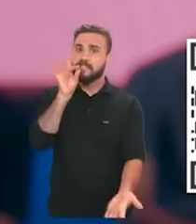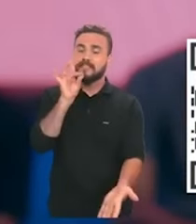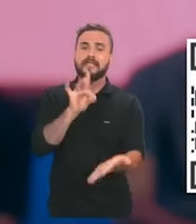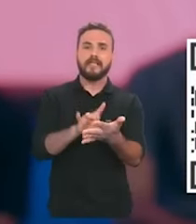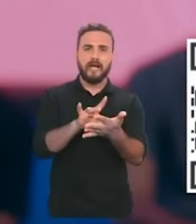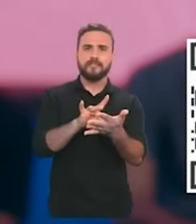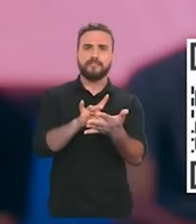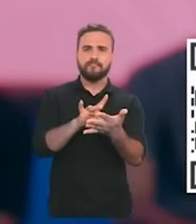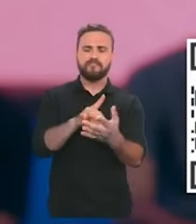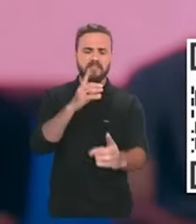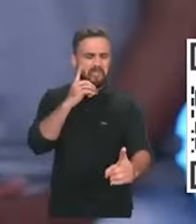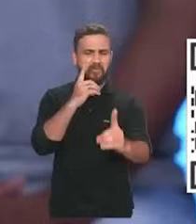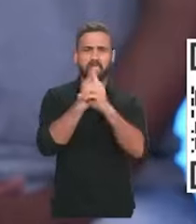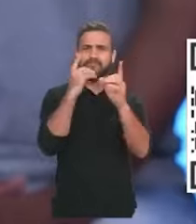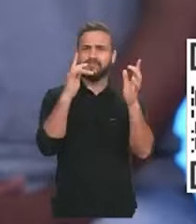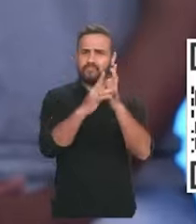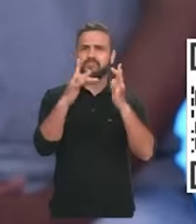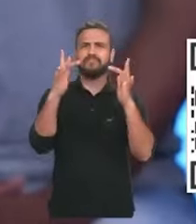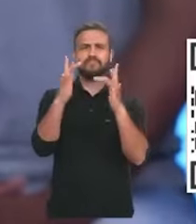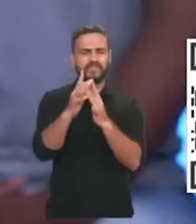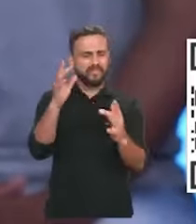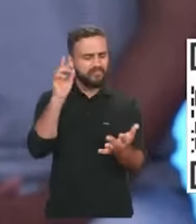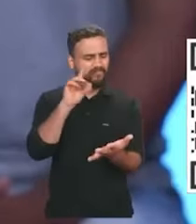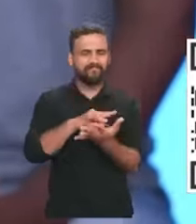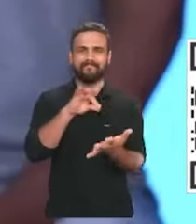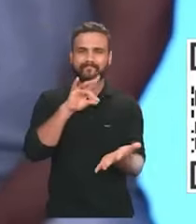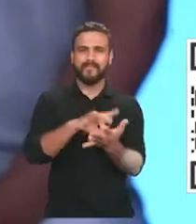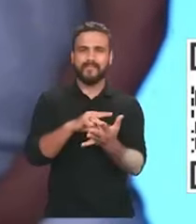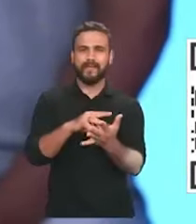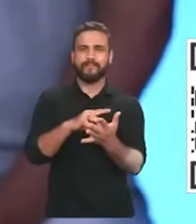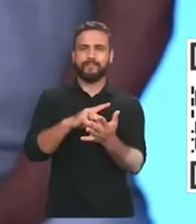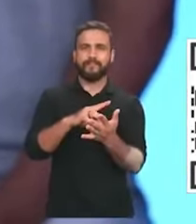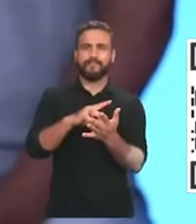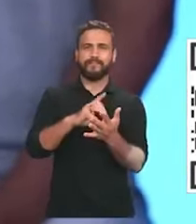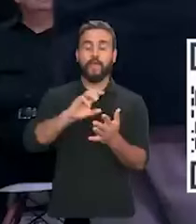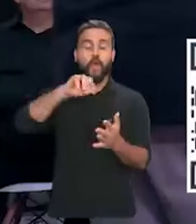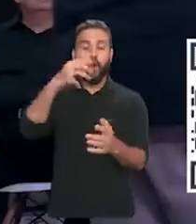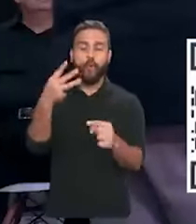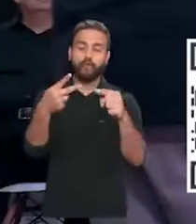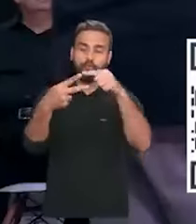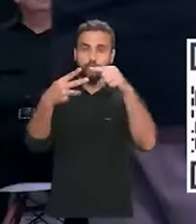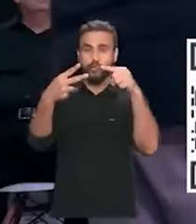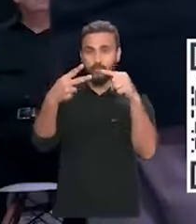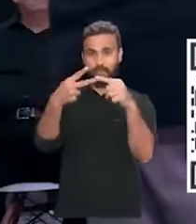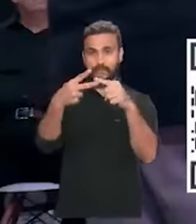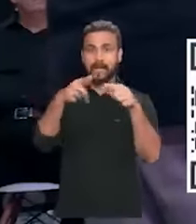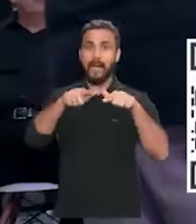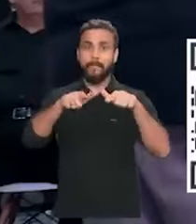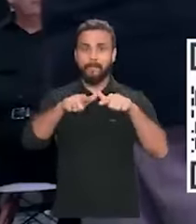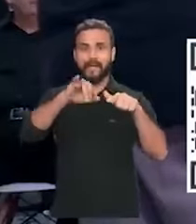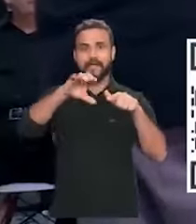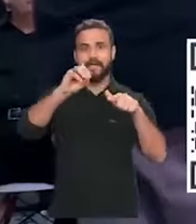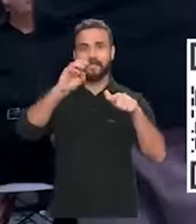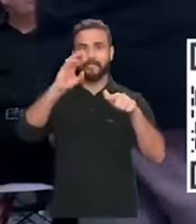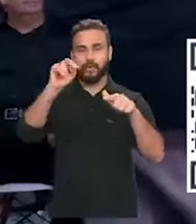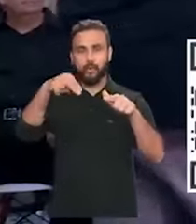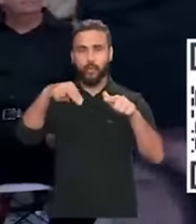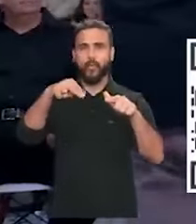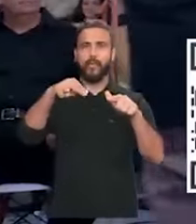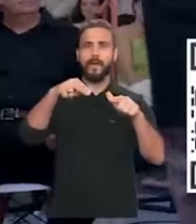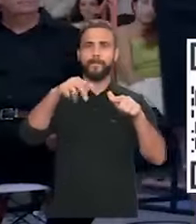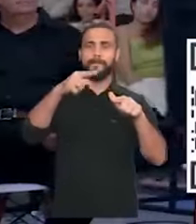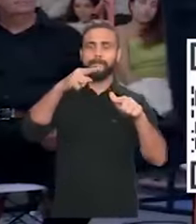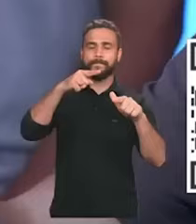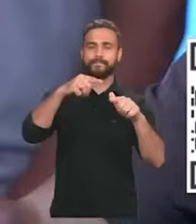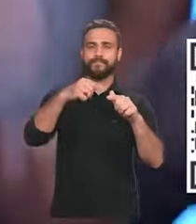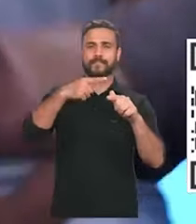encontro genuíno com o Senhor Jesus. E o outro trabalho que nós temos na área de evangelismo se chama E a Hora Que? Por que E a Hora Que?